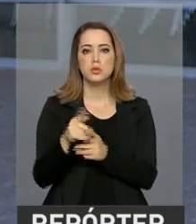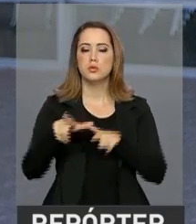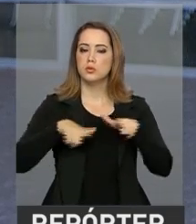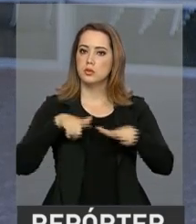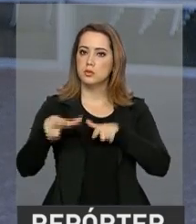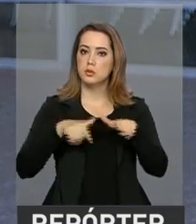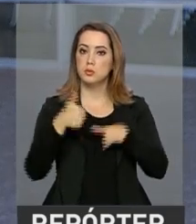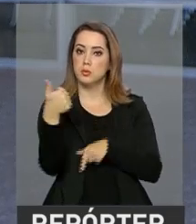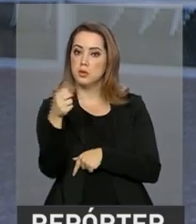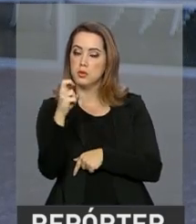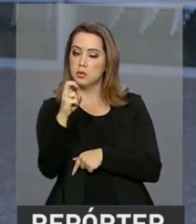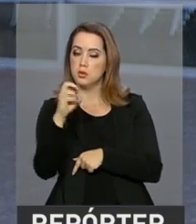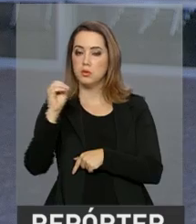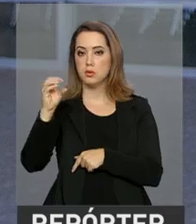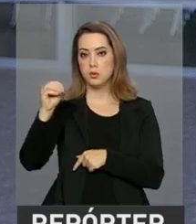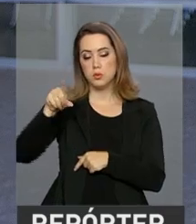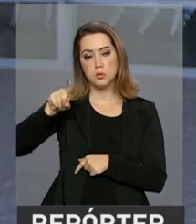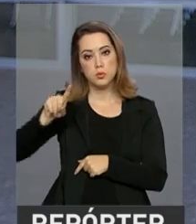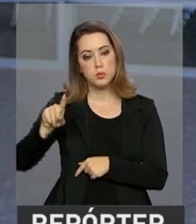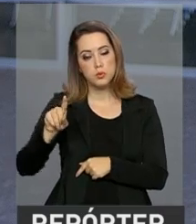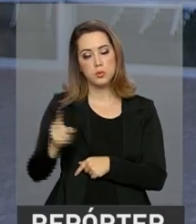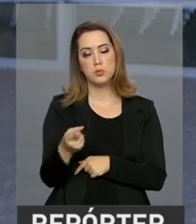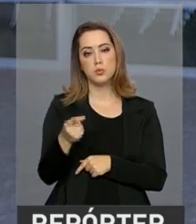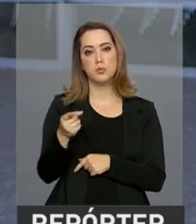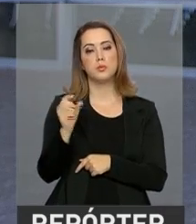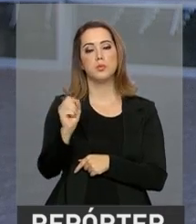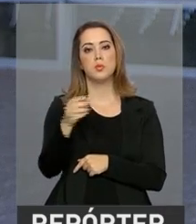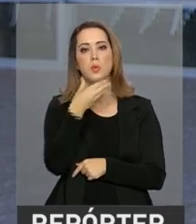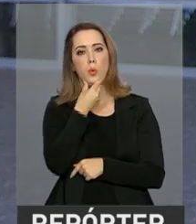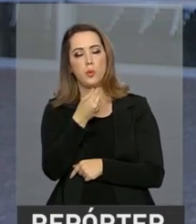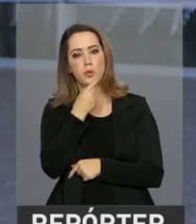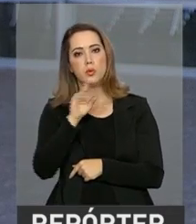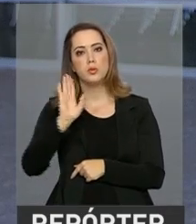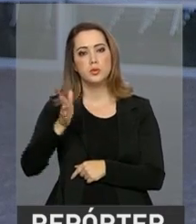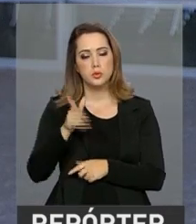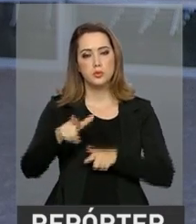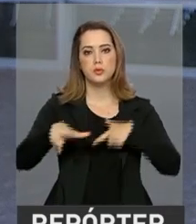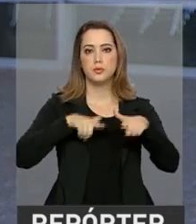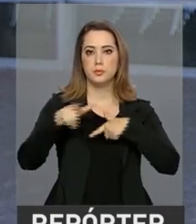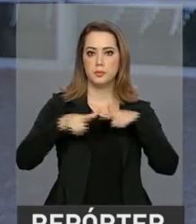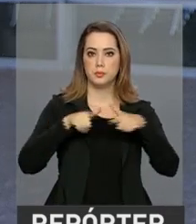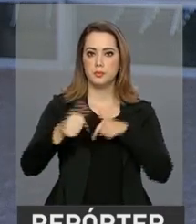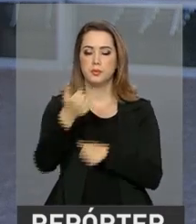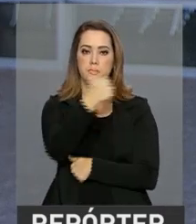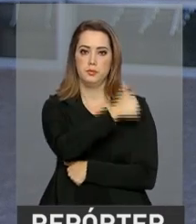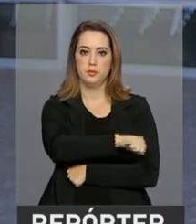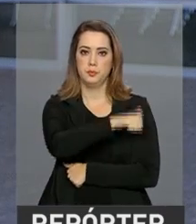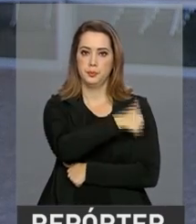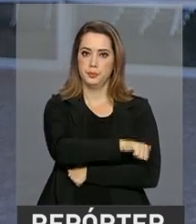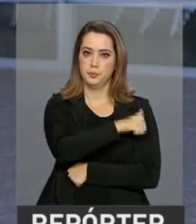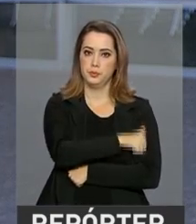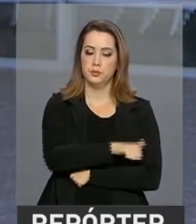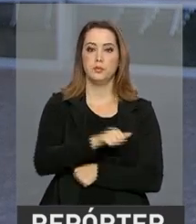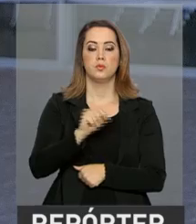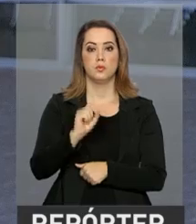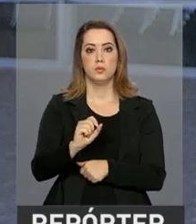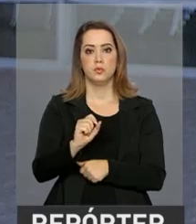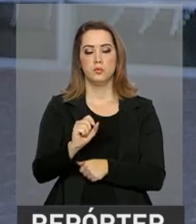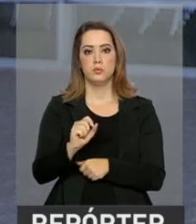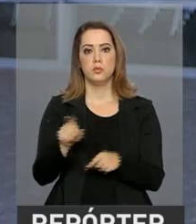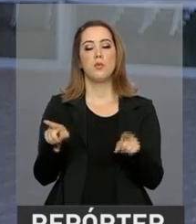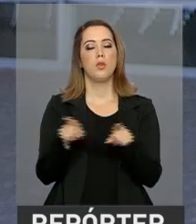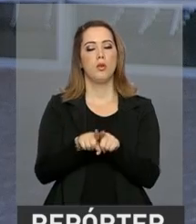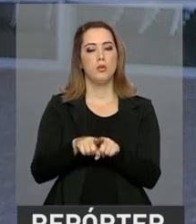do Norte para garantir a segurança e manutenção da lei e da ordem, sobretudo na região metropolitana da capital Natal, onde